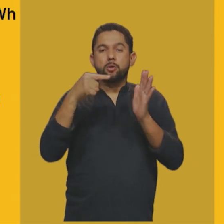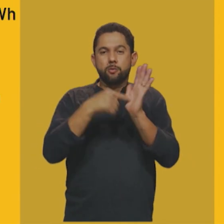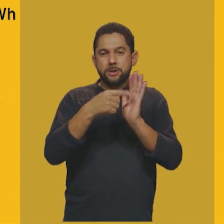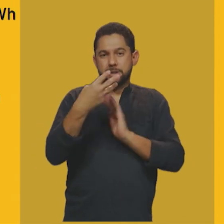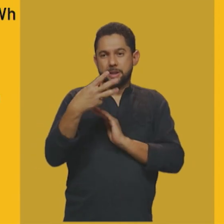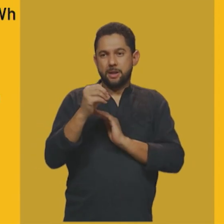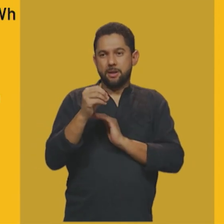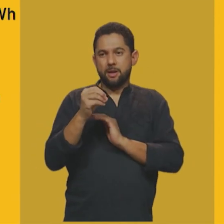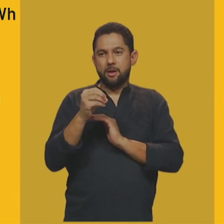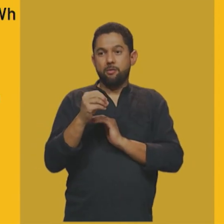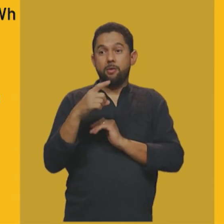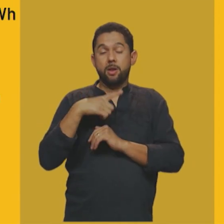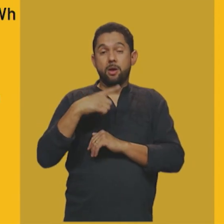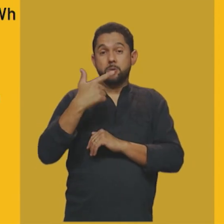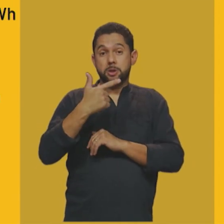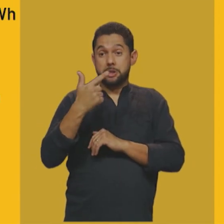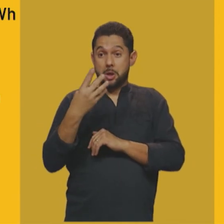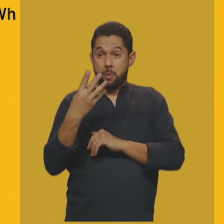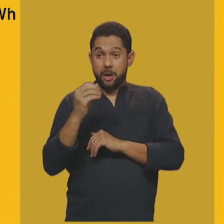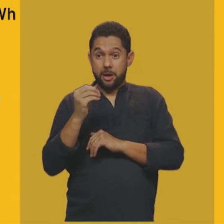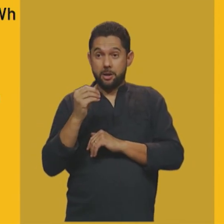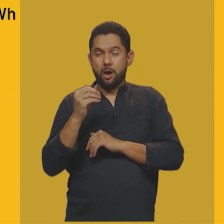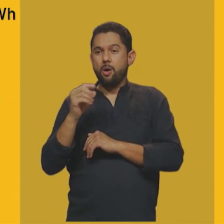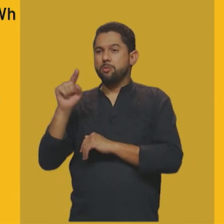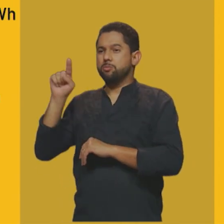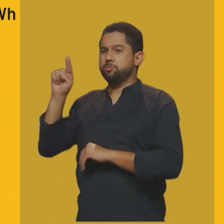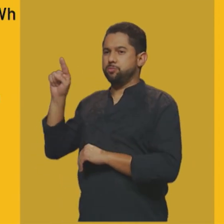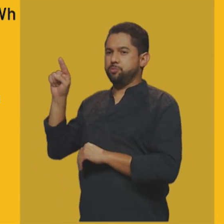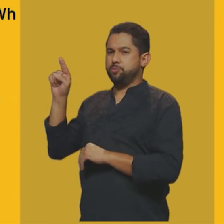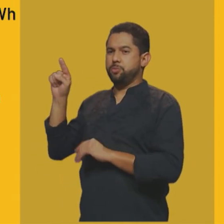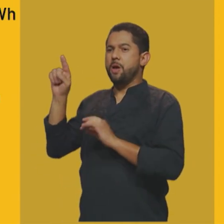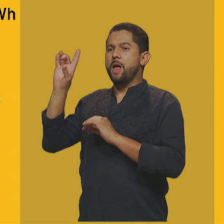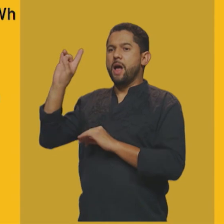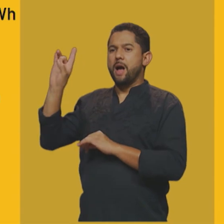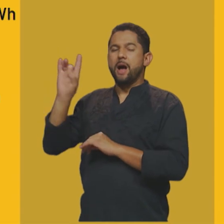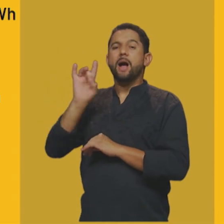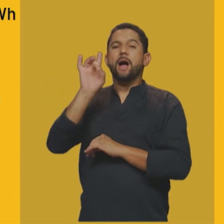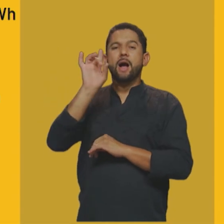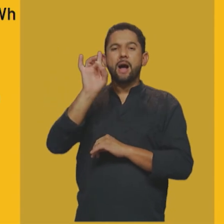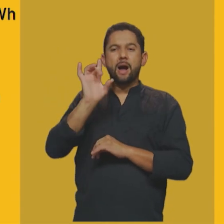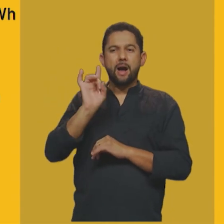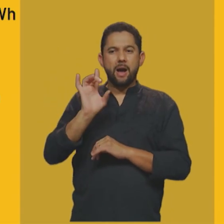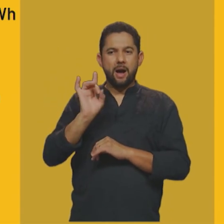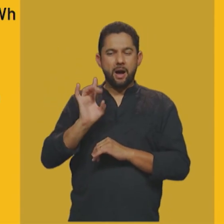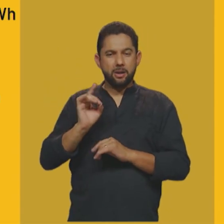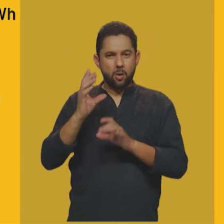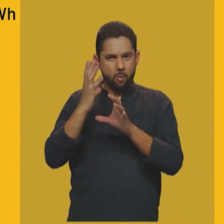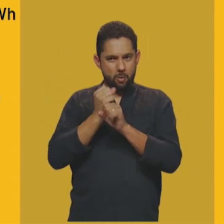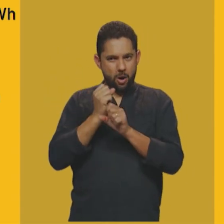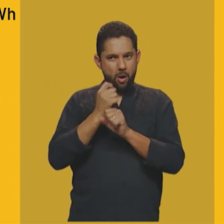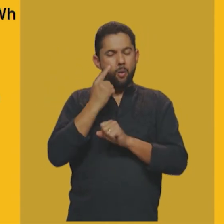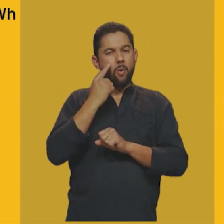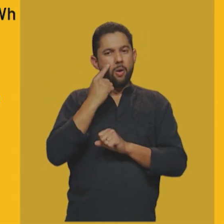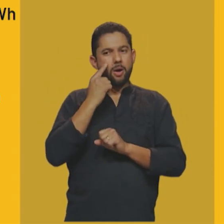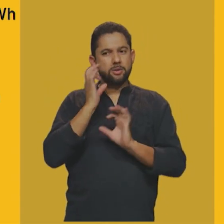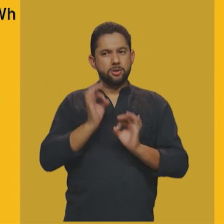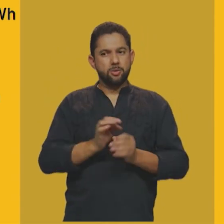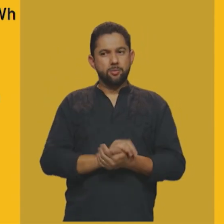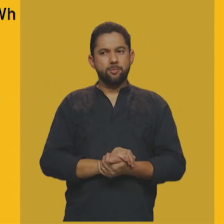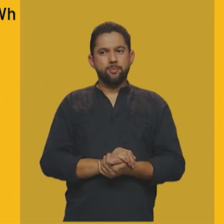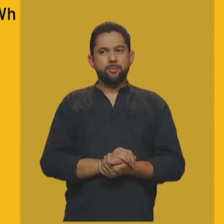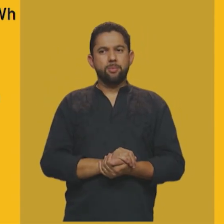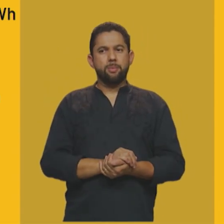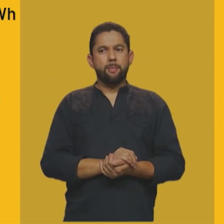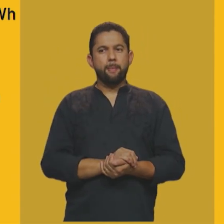multiplico a potência vezes 240, 360. O chuveiro, ele fica ligado